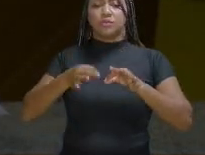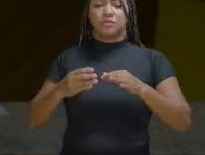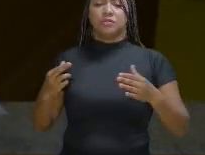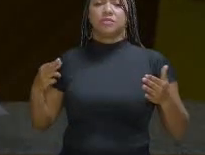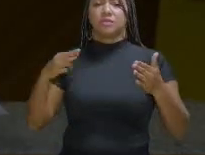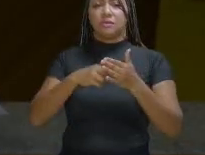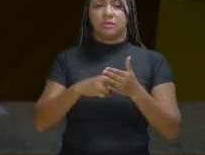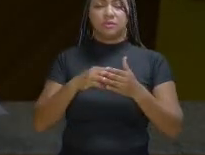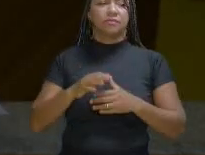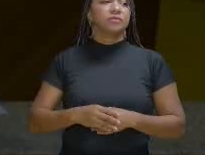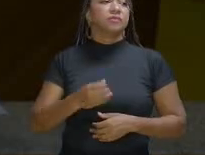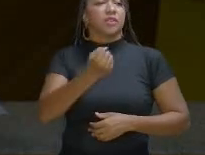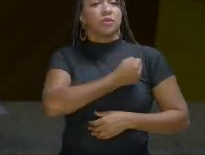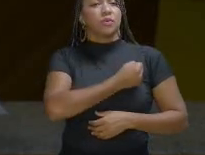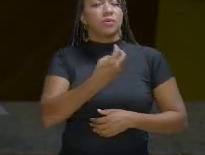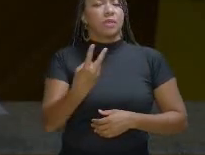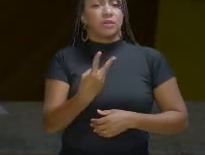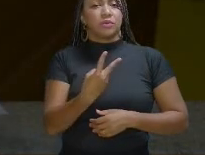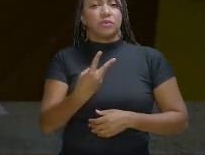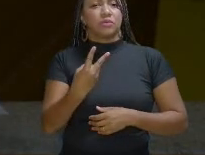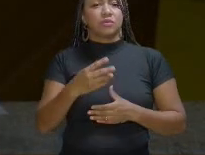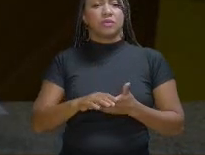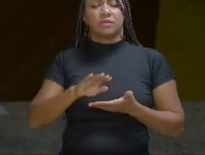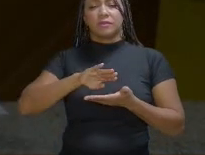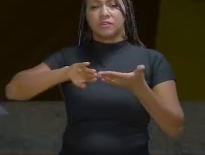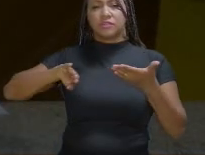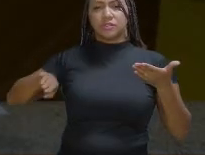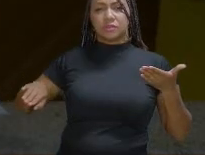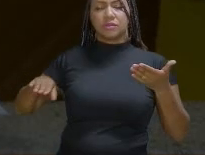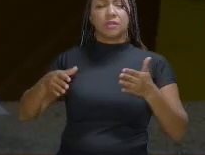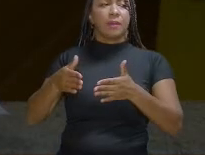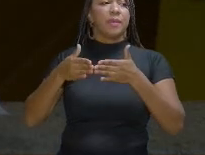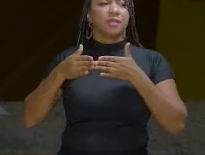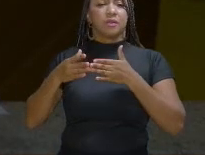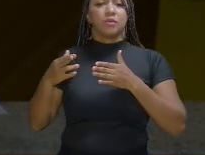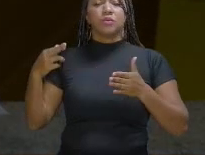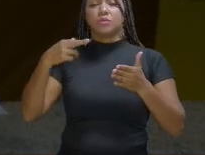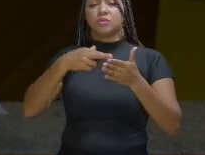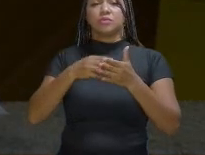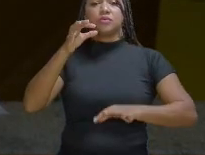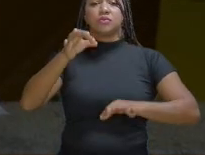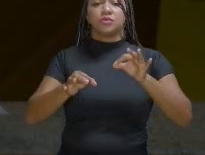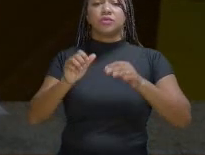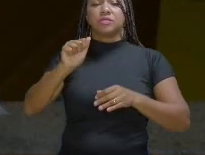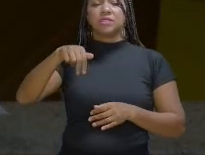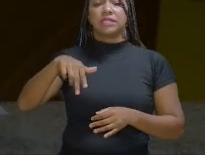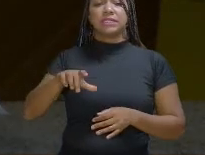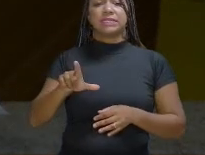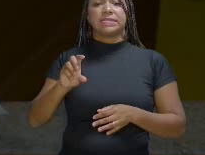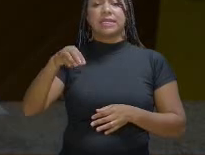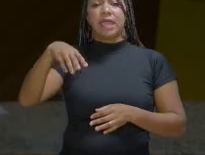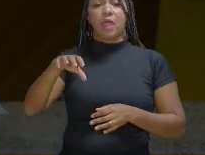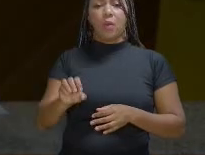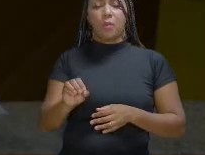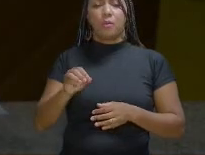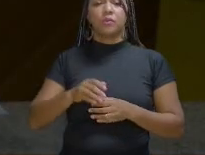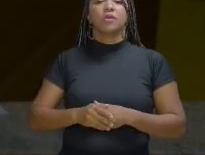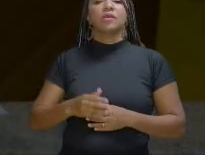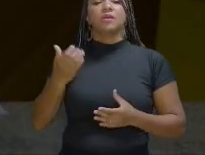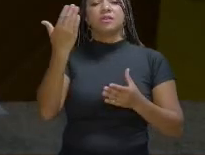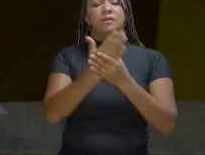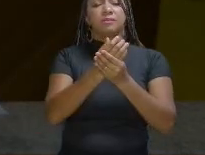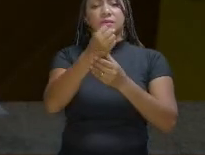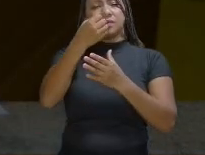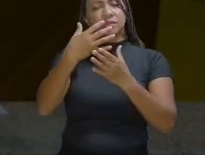relator. O número 2 da pauta está sendo retirado a pedido do relator, juiz Anselmo Gonçalves, que são os embargos